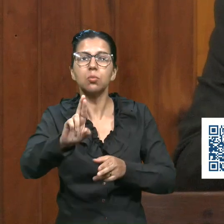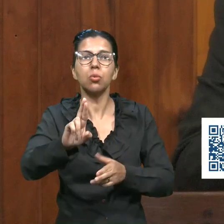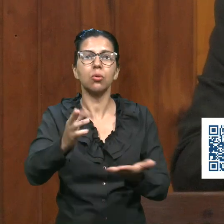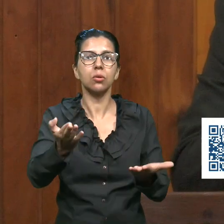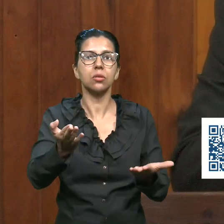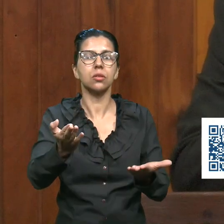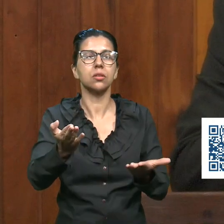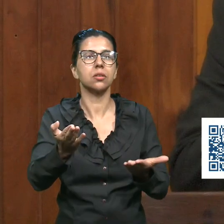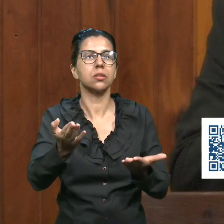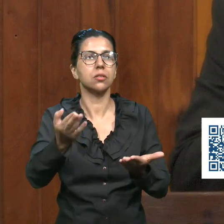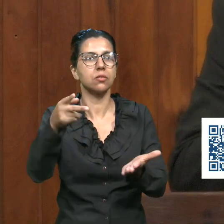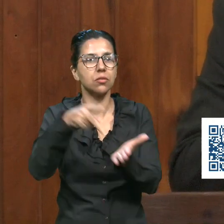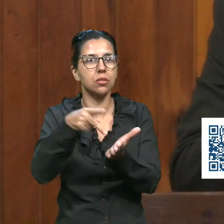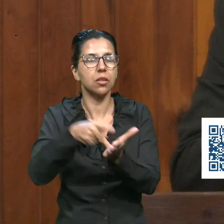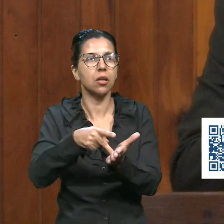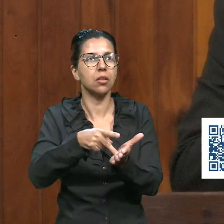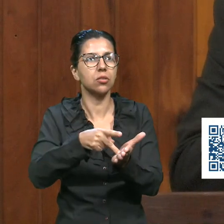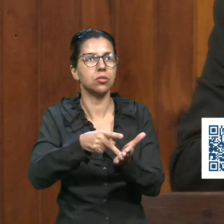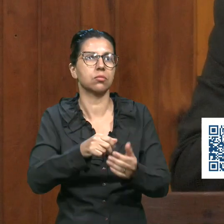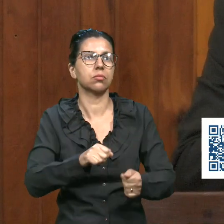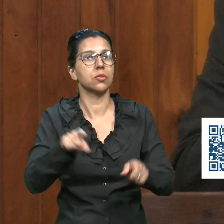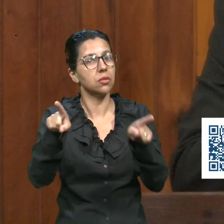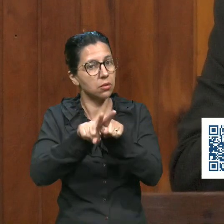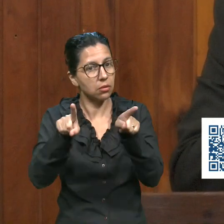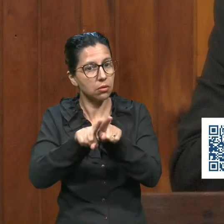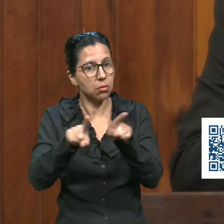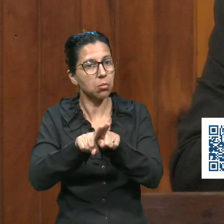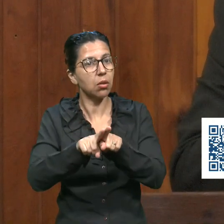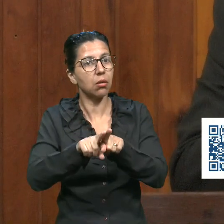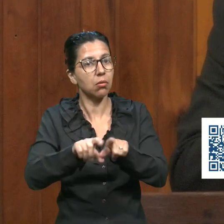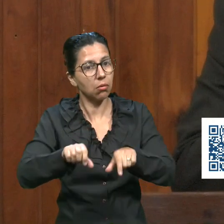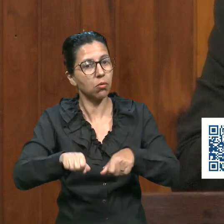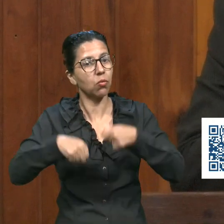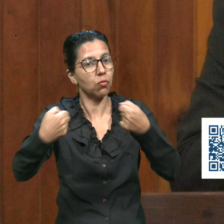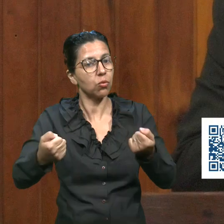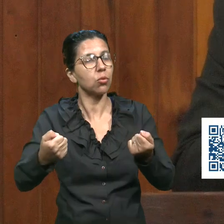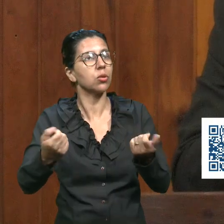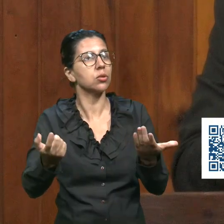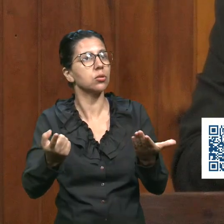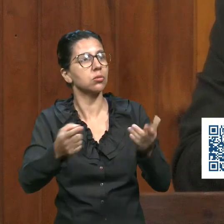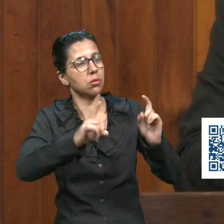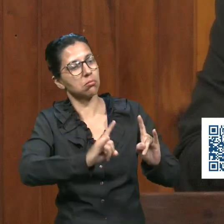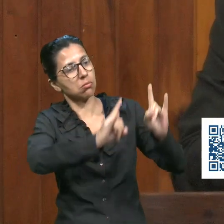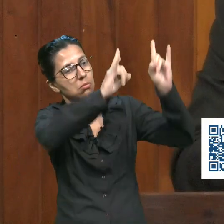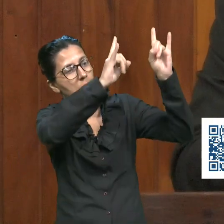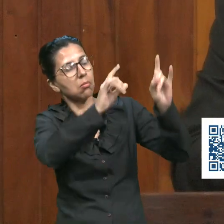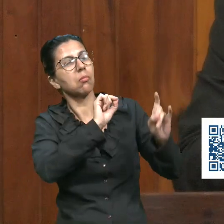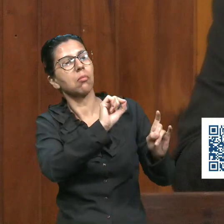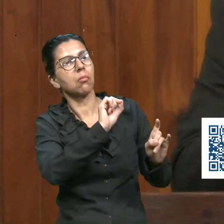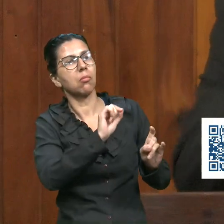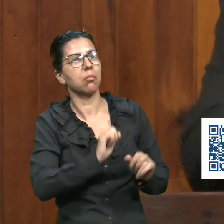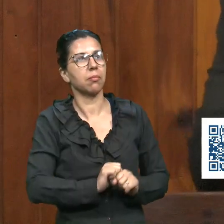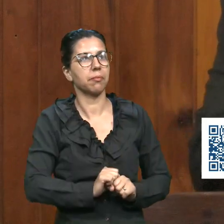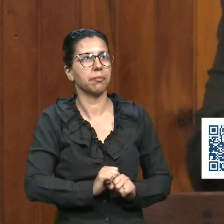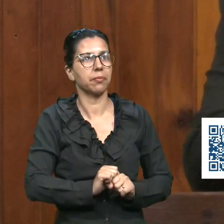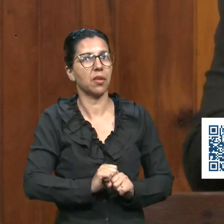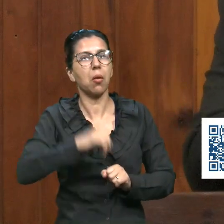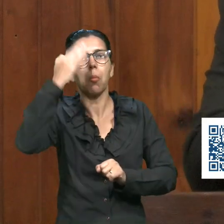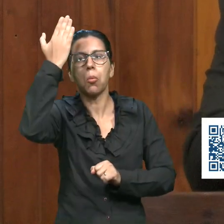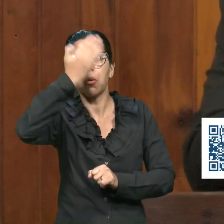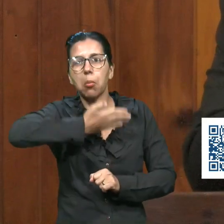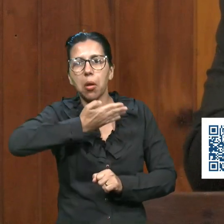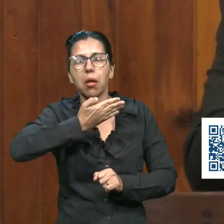concretas e ações imediatas. Não podemos mais esperar. As promessas